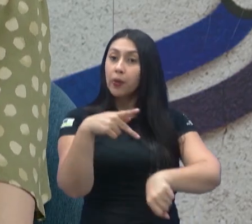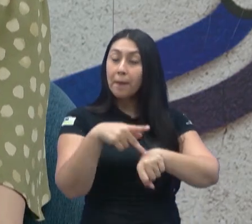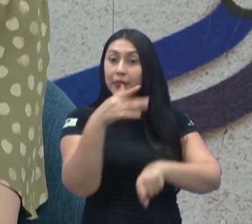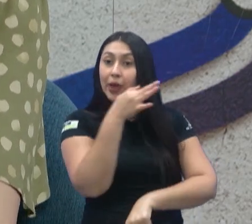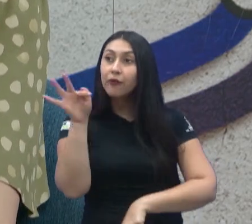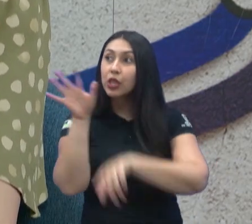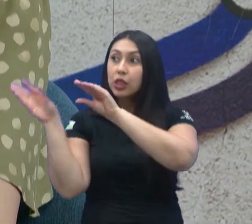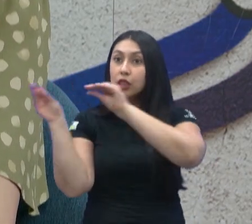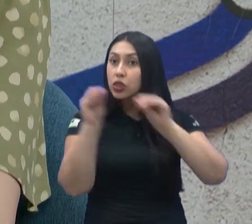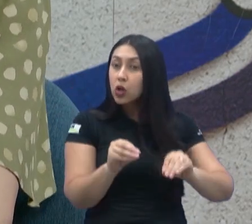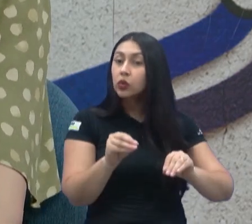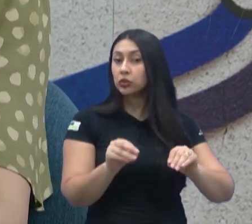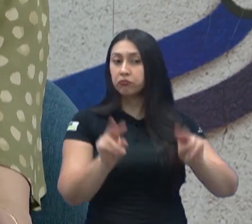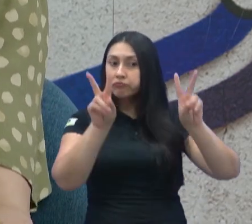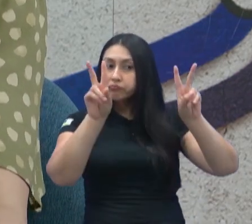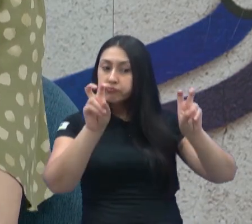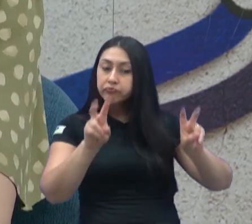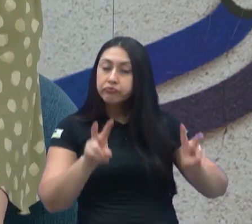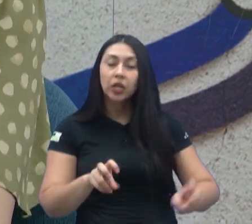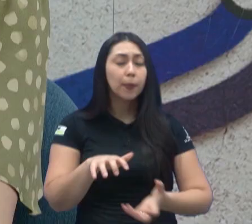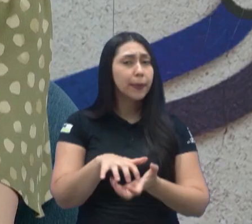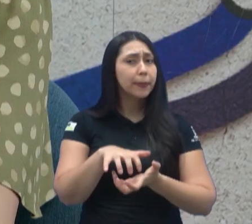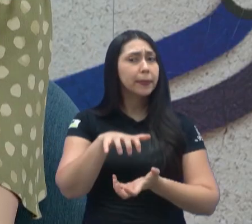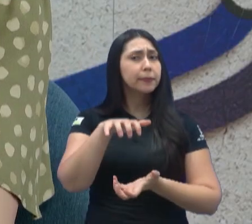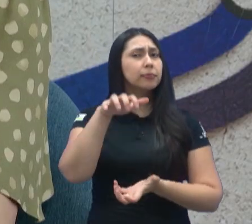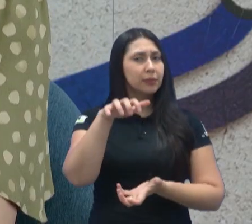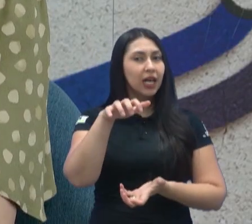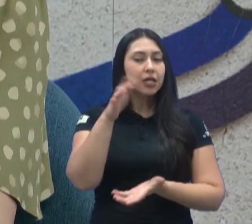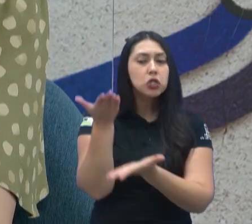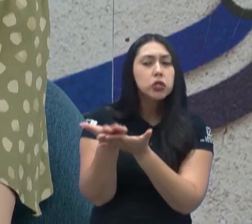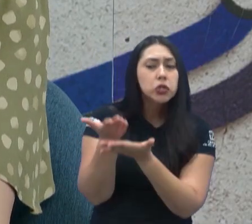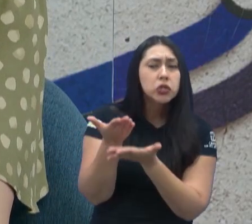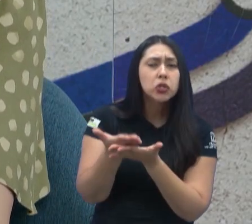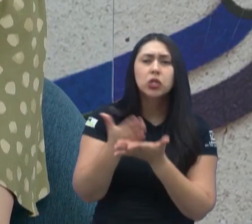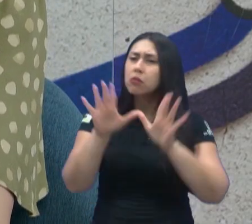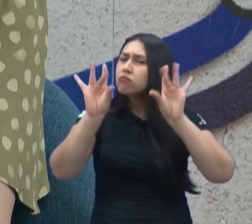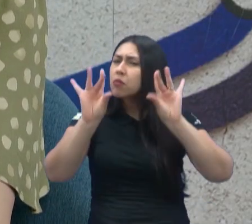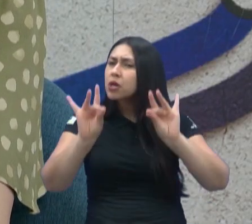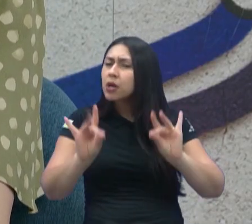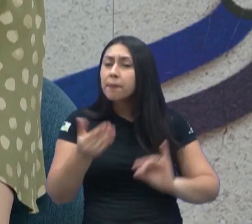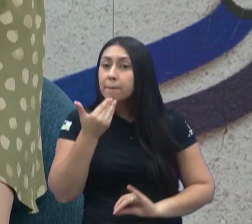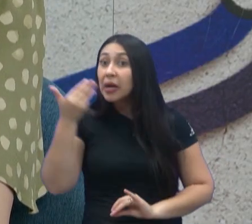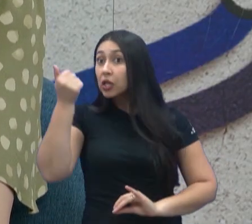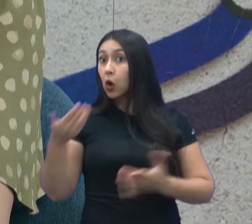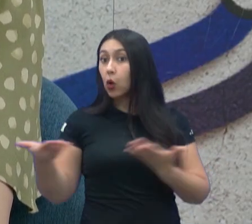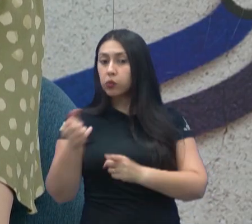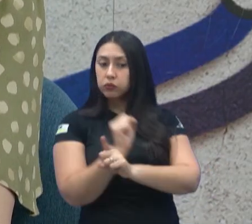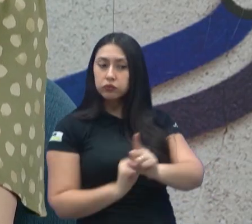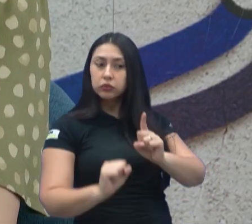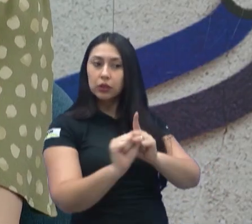sobre o processo de envelhecimento e cada vez mais vem aumentando o olhar da sociedade,